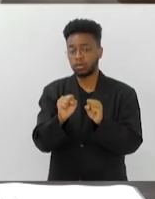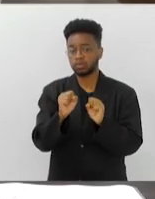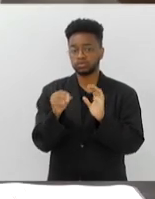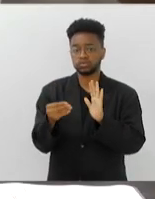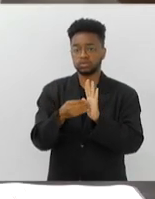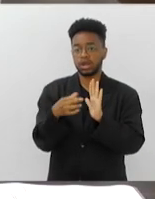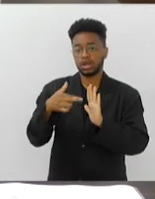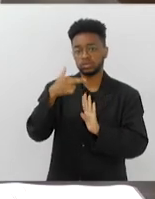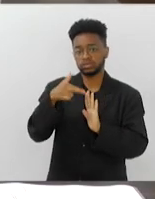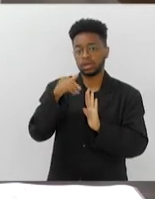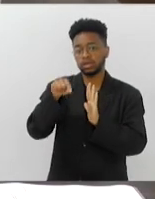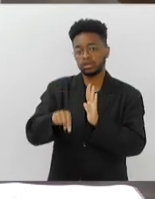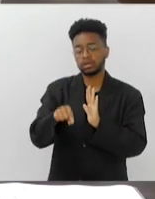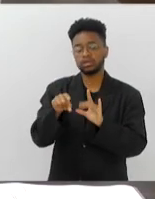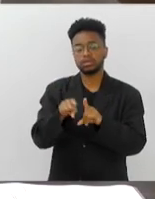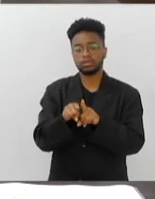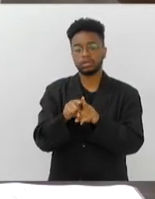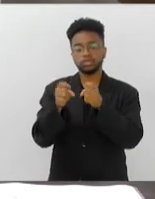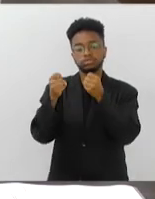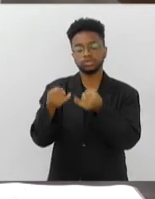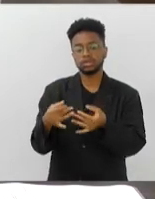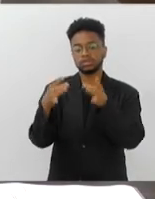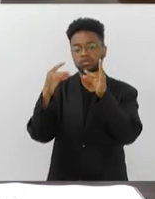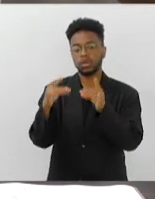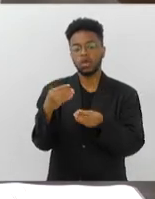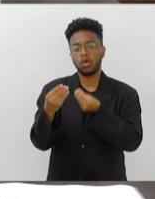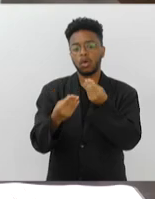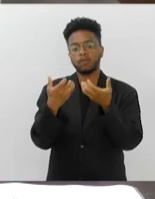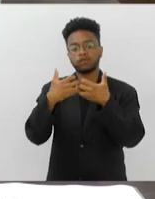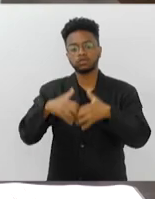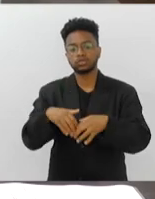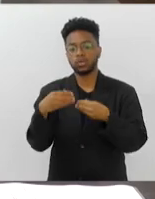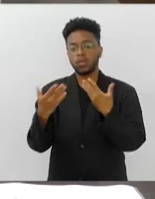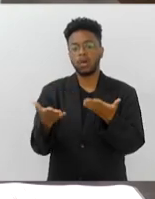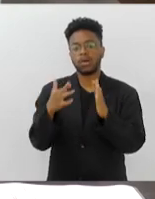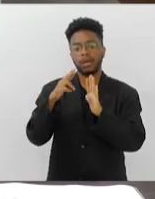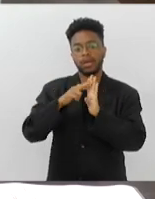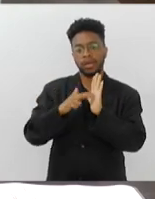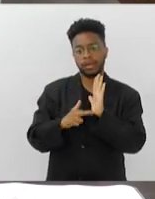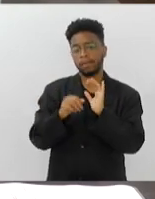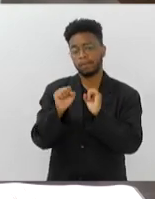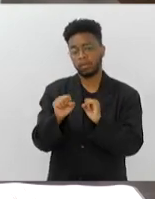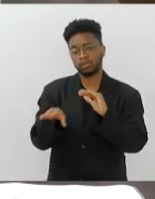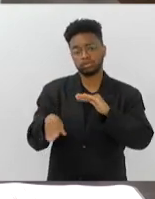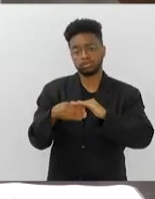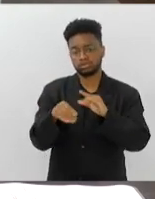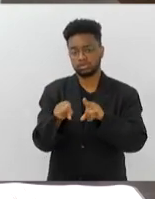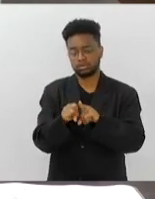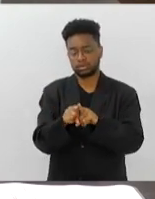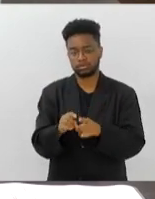a especificação de que é, como é que faz, quais são os critérios. É. Pode ser uma lei complementar também.